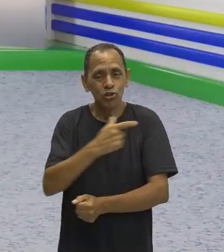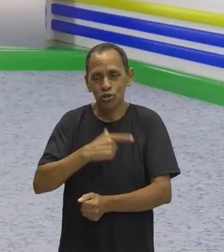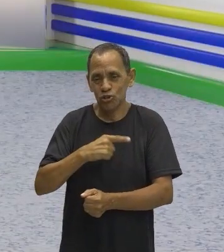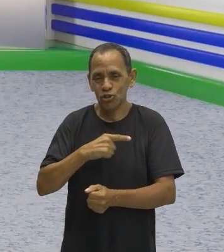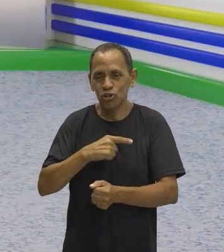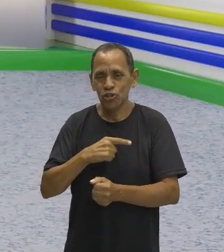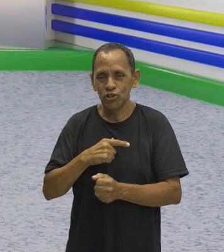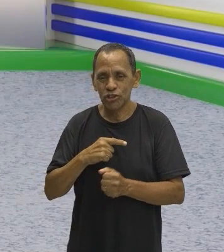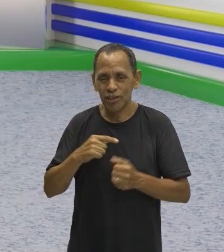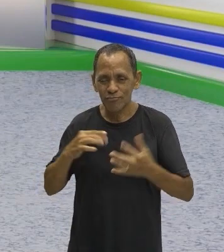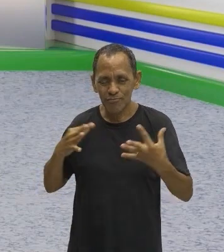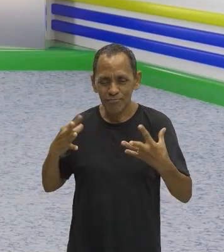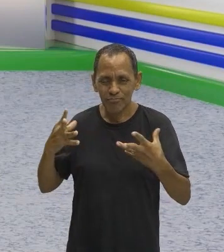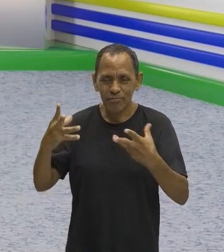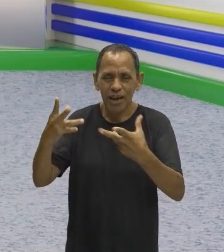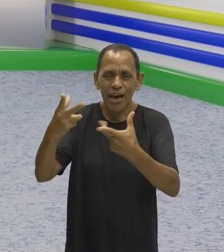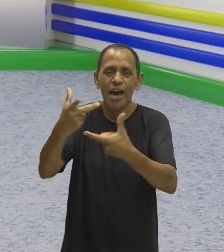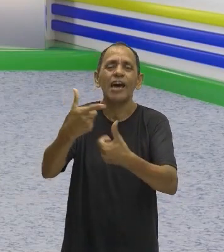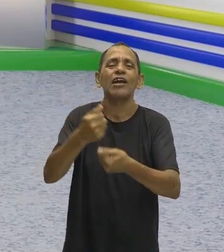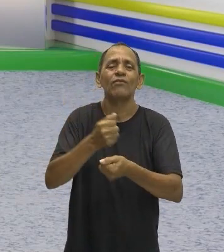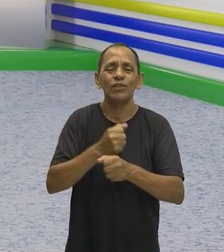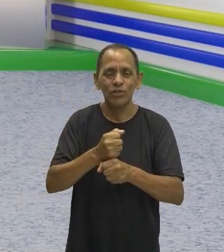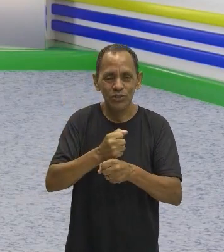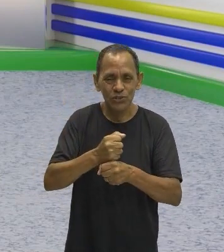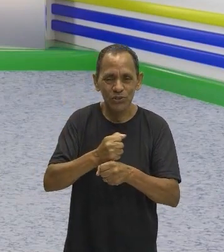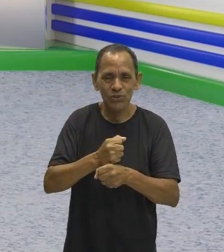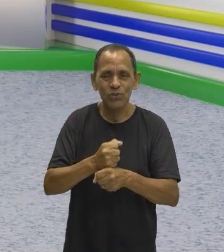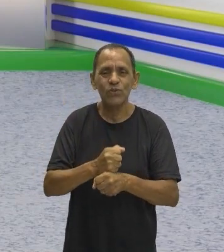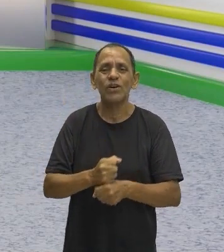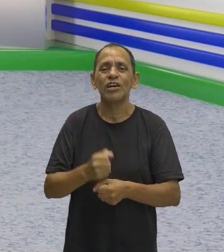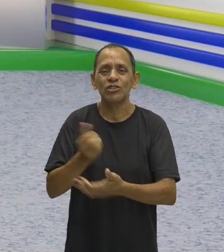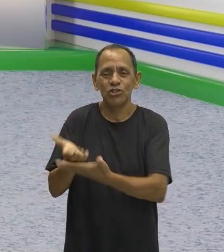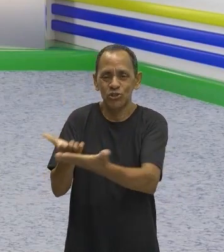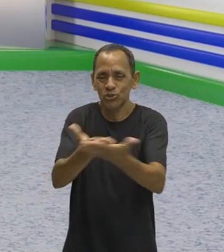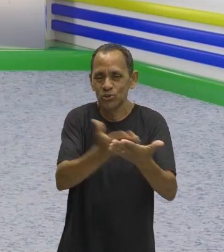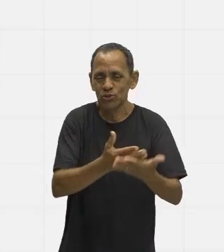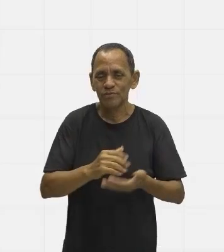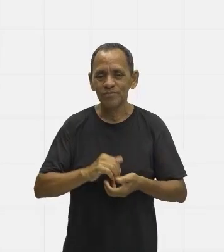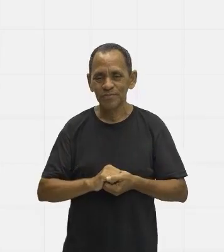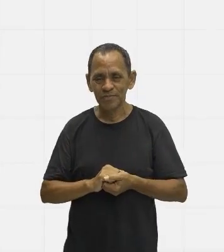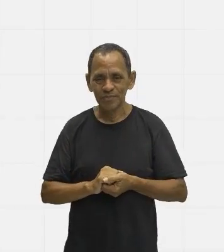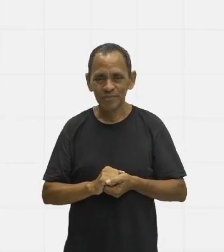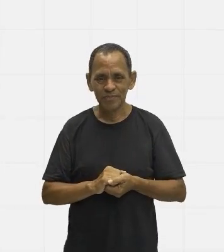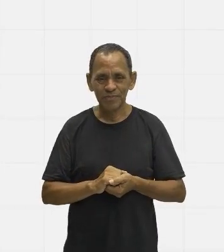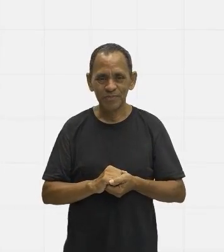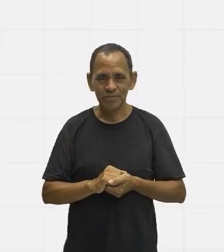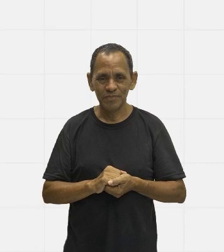contamos com a participação de vocês. Sim. Certo? Então vamos dar prosseguimento.